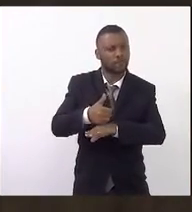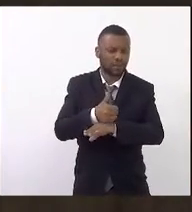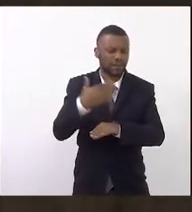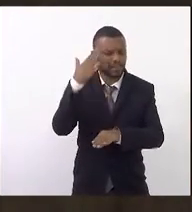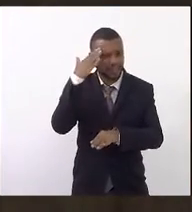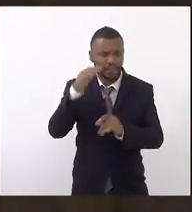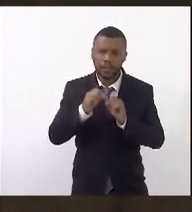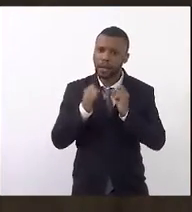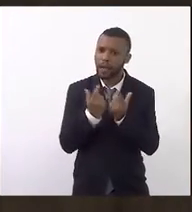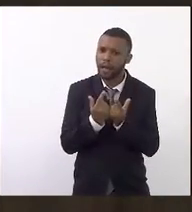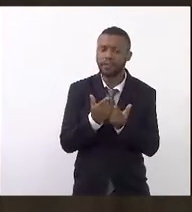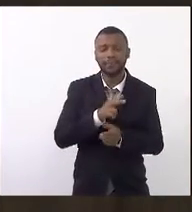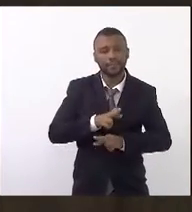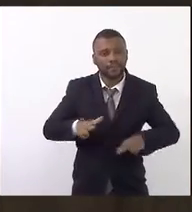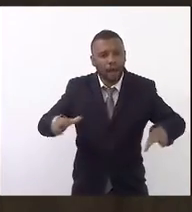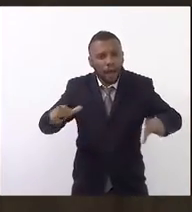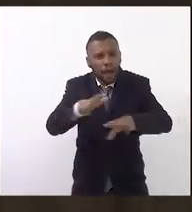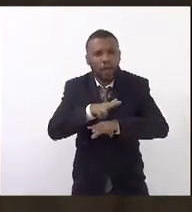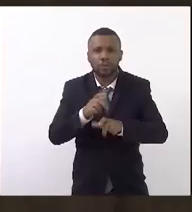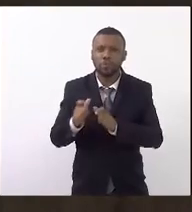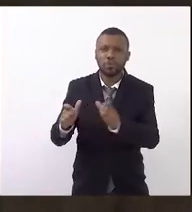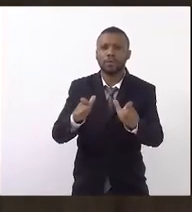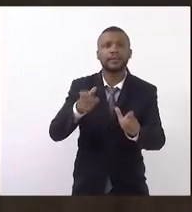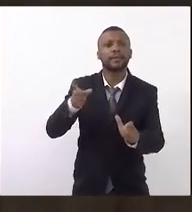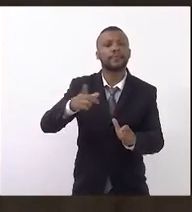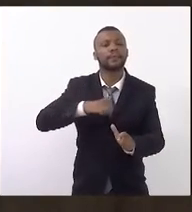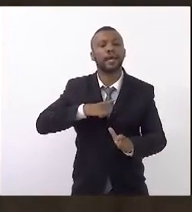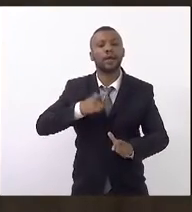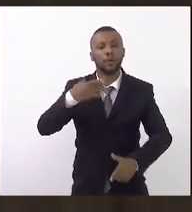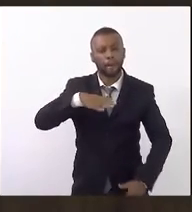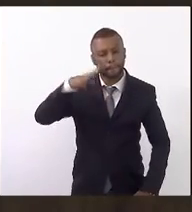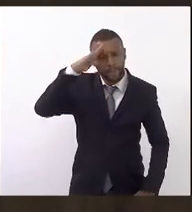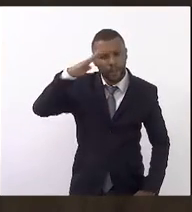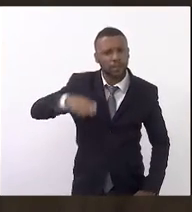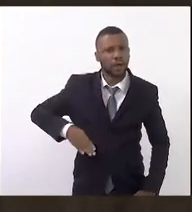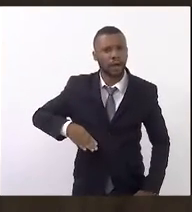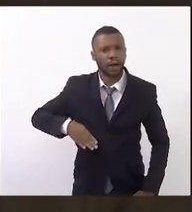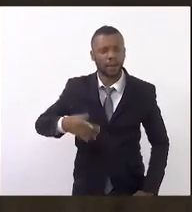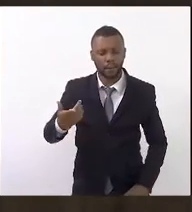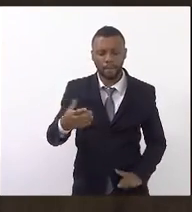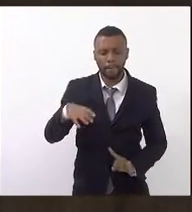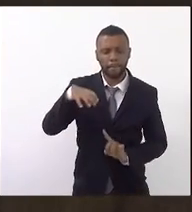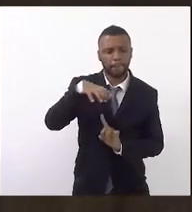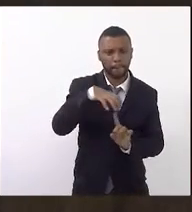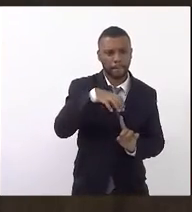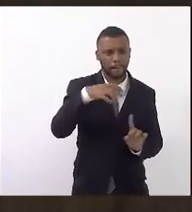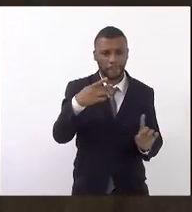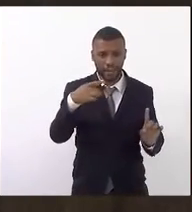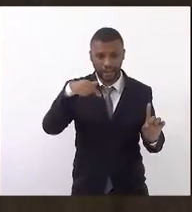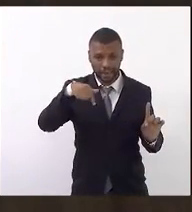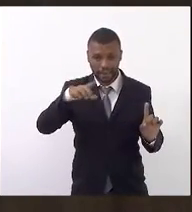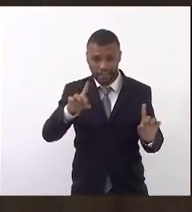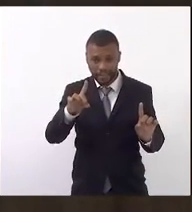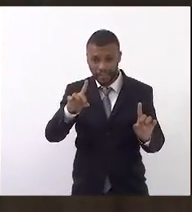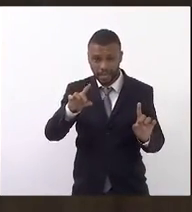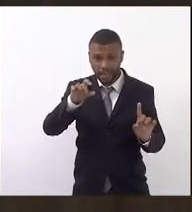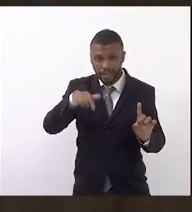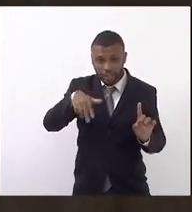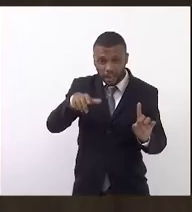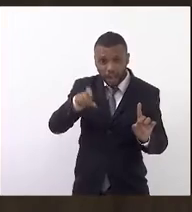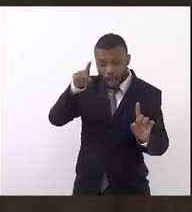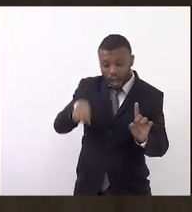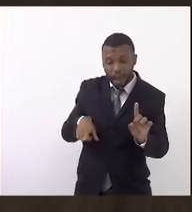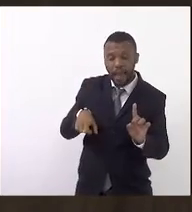diversos locais que eu vou, tem sempre um militar paraquedista, porque nunca deixa de ser. Quem é, é e